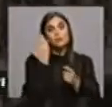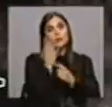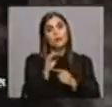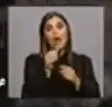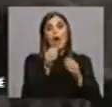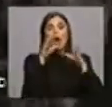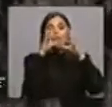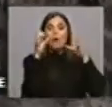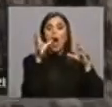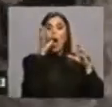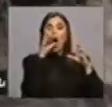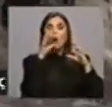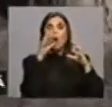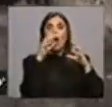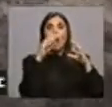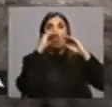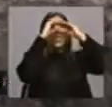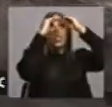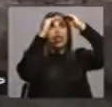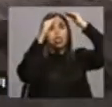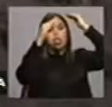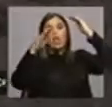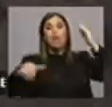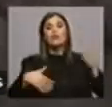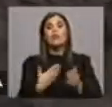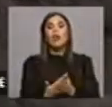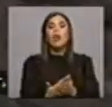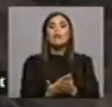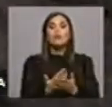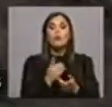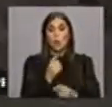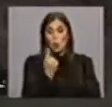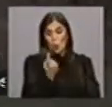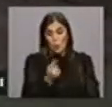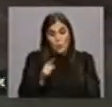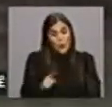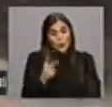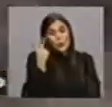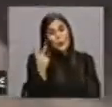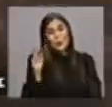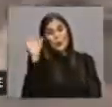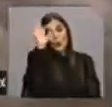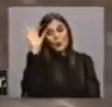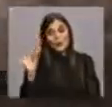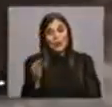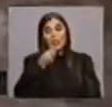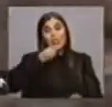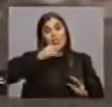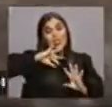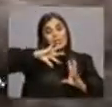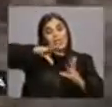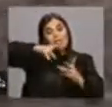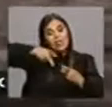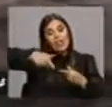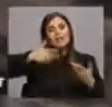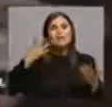água na atmosfera, apenas iria colocar a pressão atmosférica em 1,2% da Terra. 1,2%. Onde é que